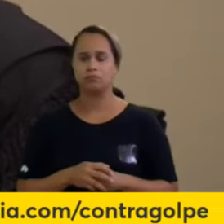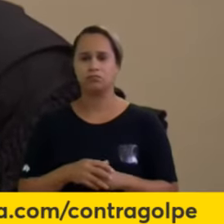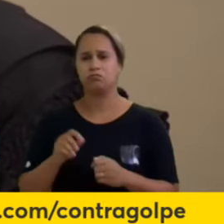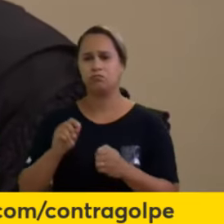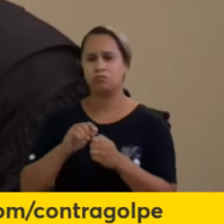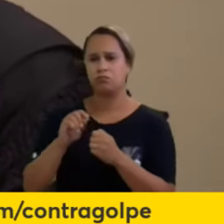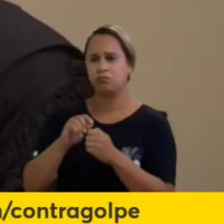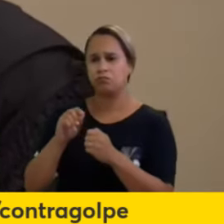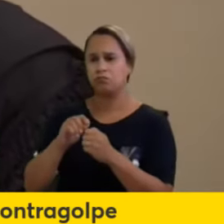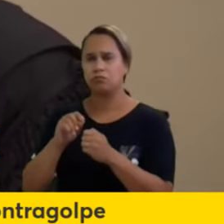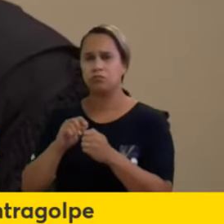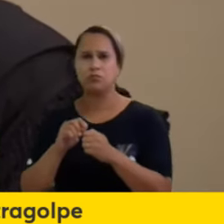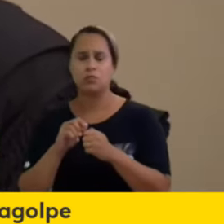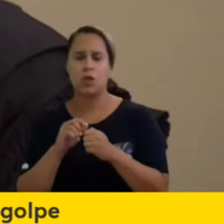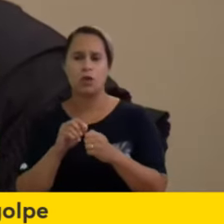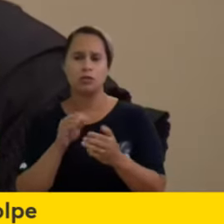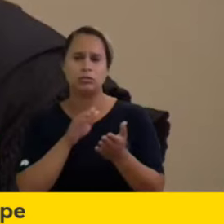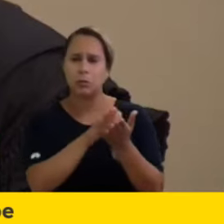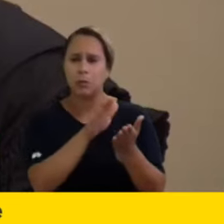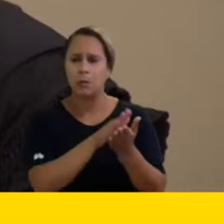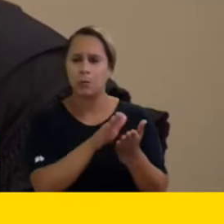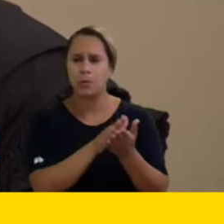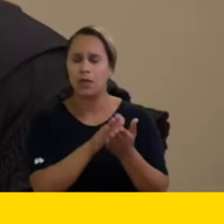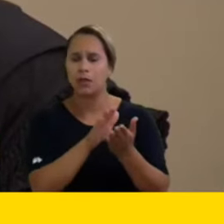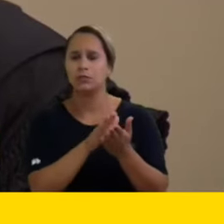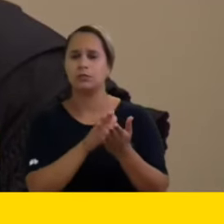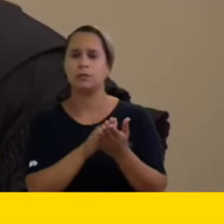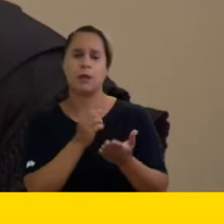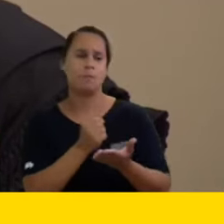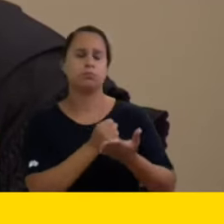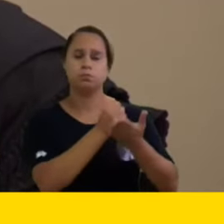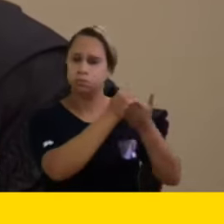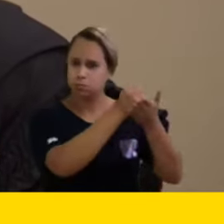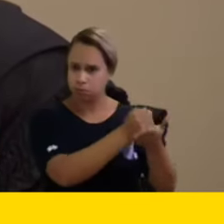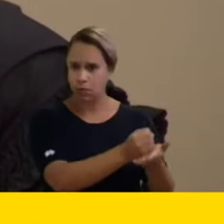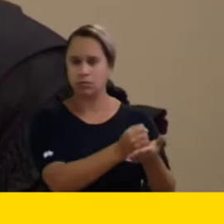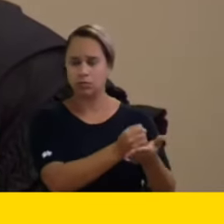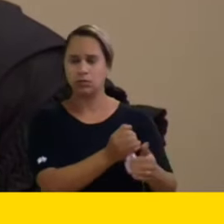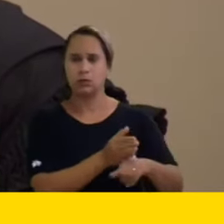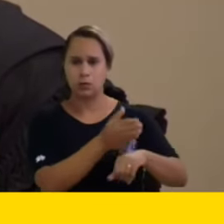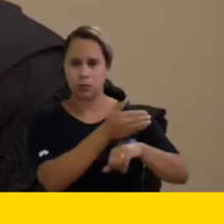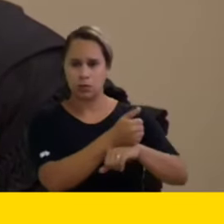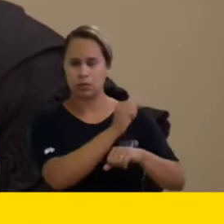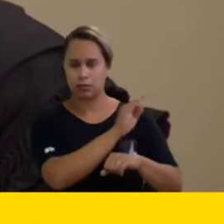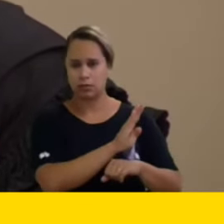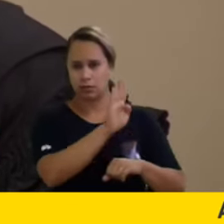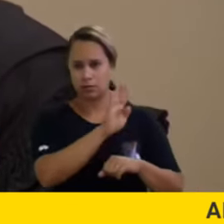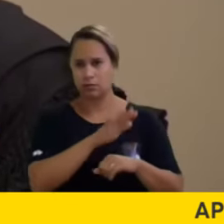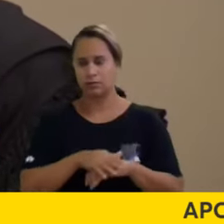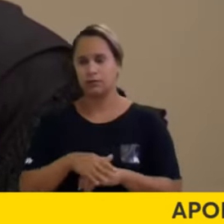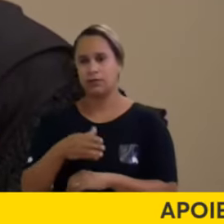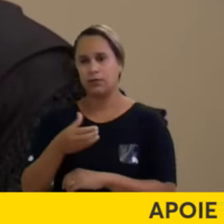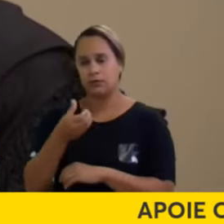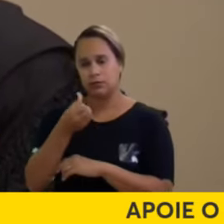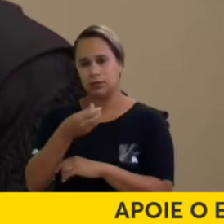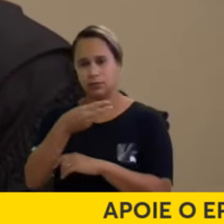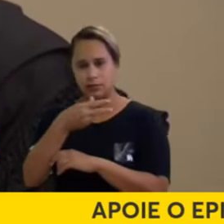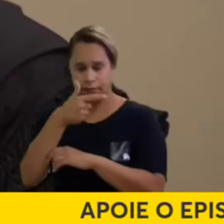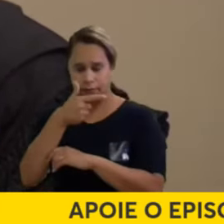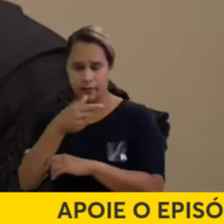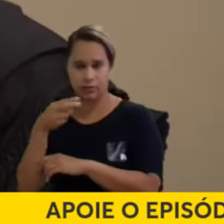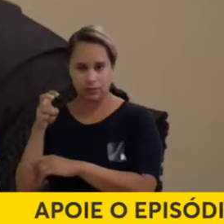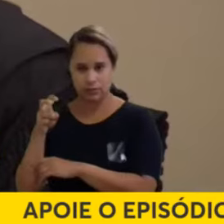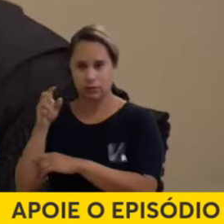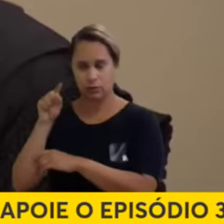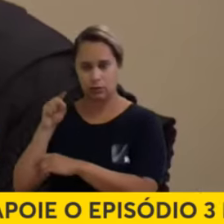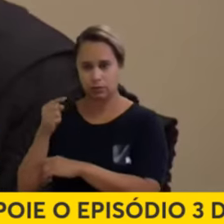investigados afirmando que somente locou uma aeronave para transporte de filiados no valor de 625.000 e tal despesa deve teve dentre